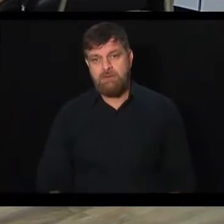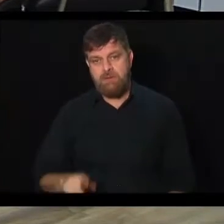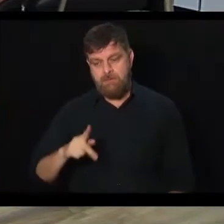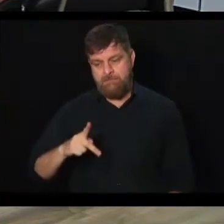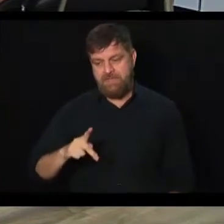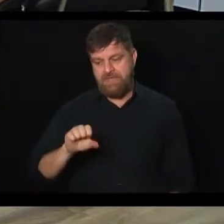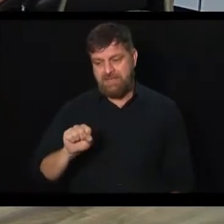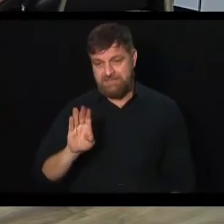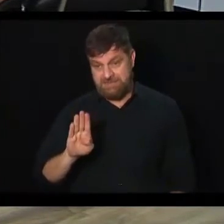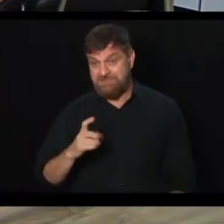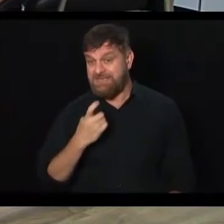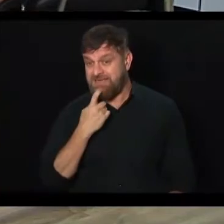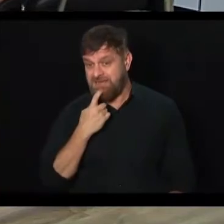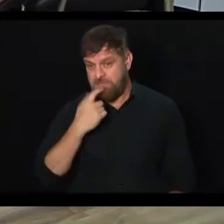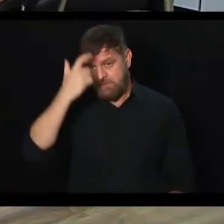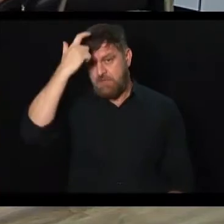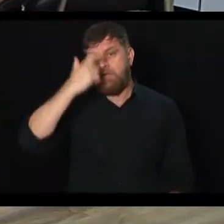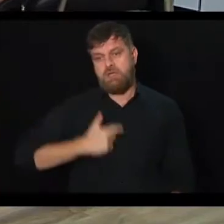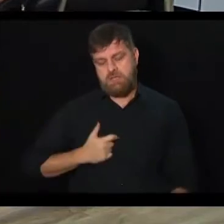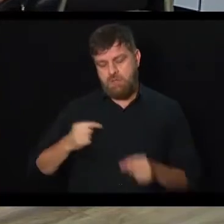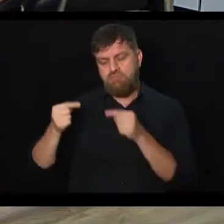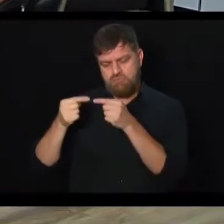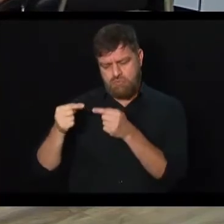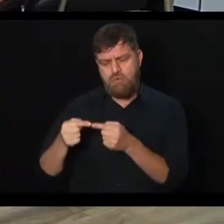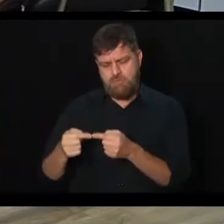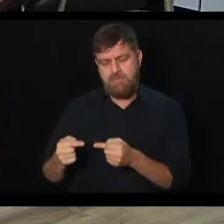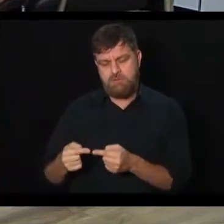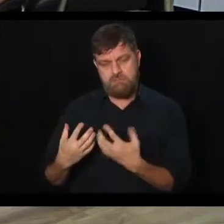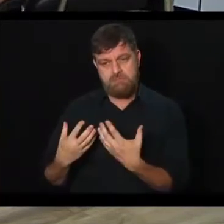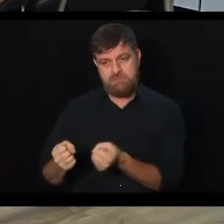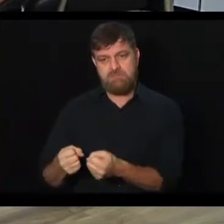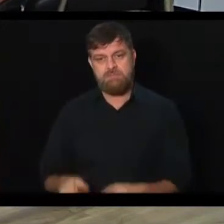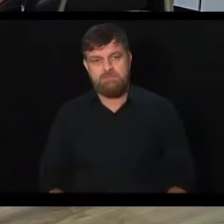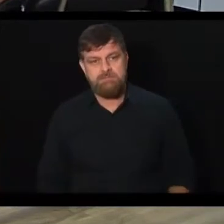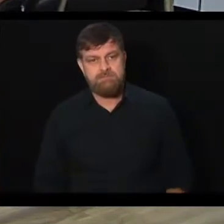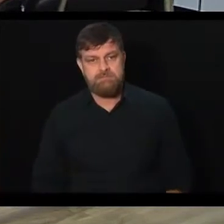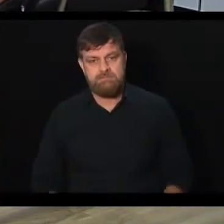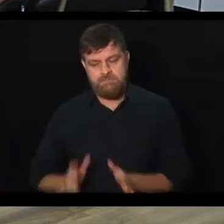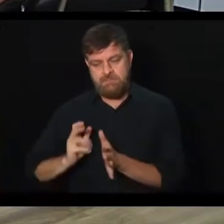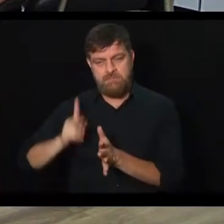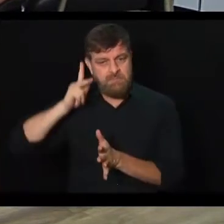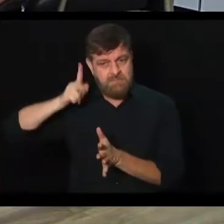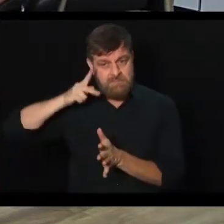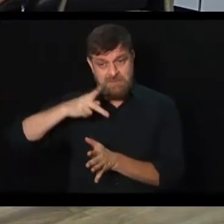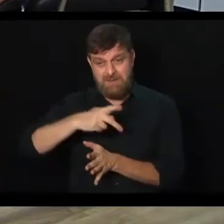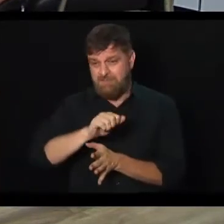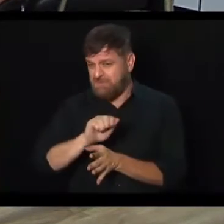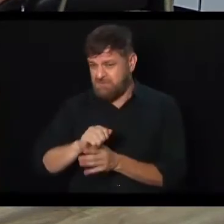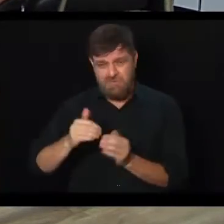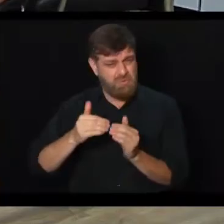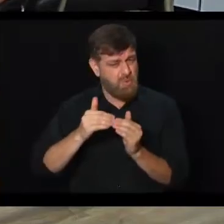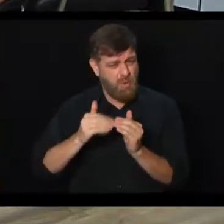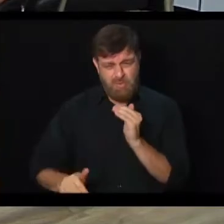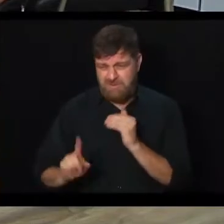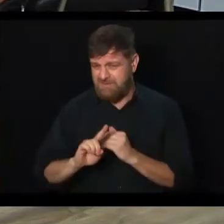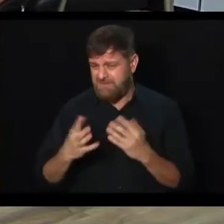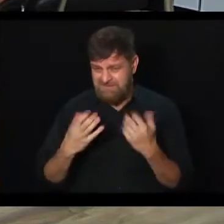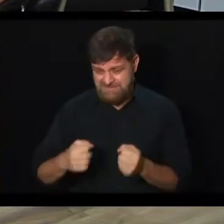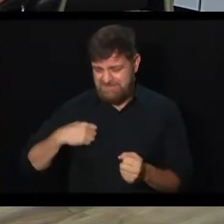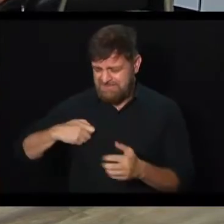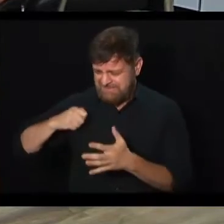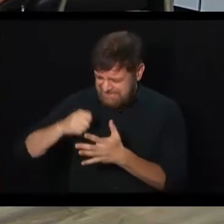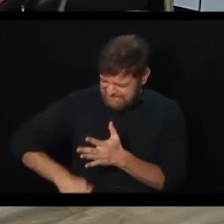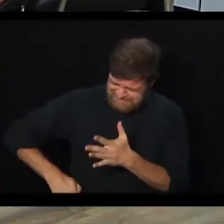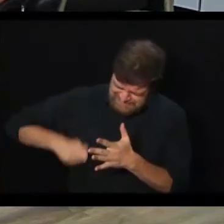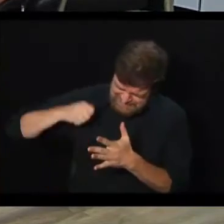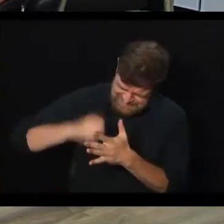campineiro, e a minha individual, é favorável. Tá certo. Pessoal, vereadora? Pessoal, é contrário. Nós temos feito uma batalha